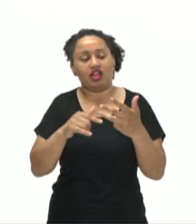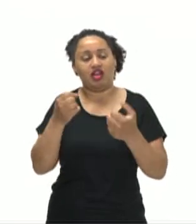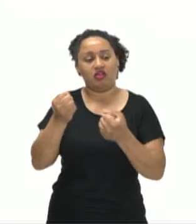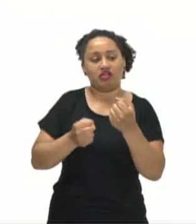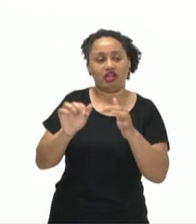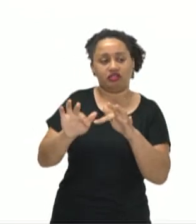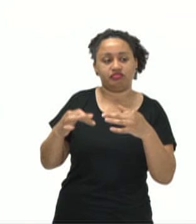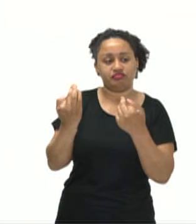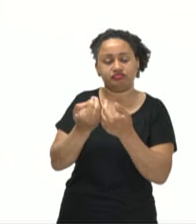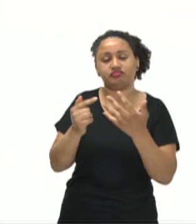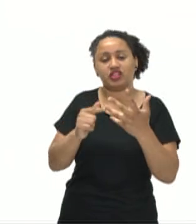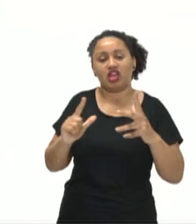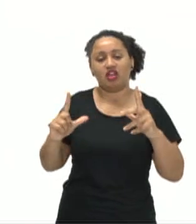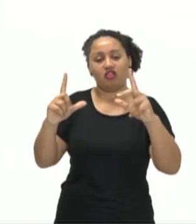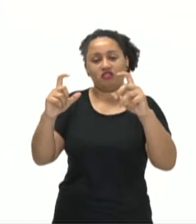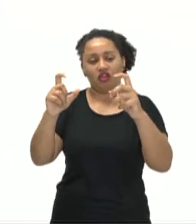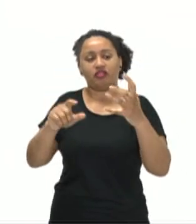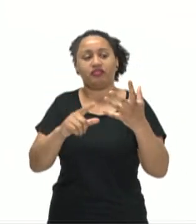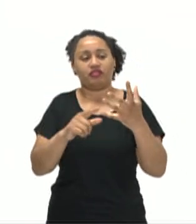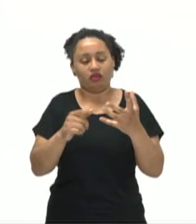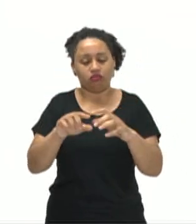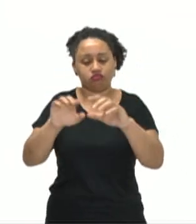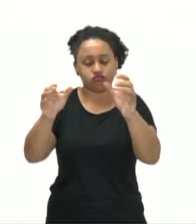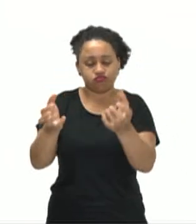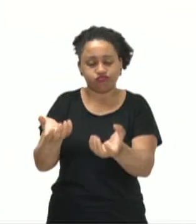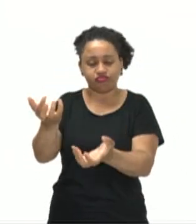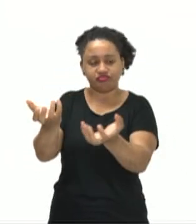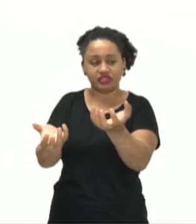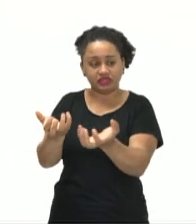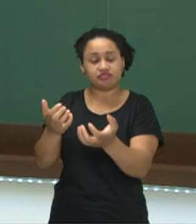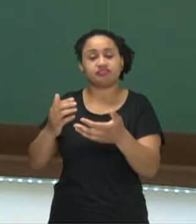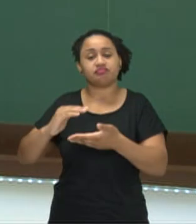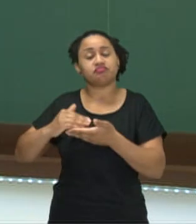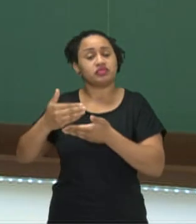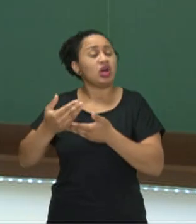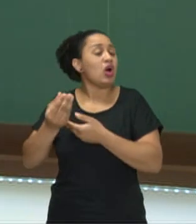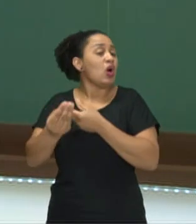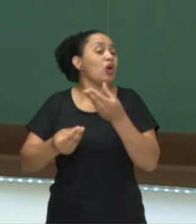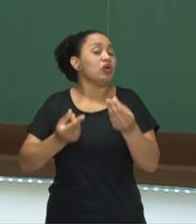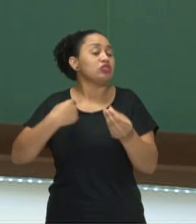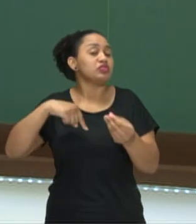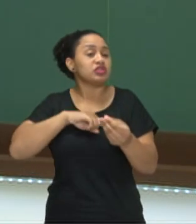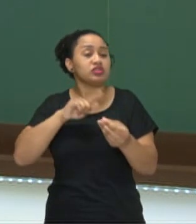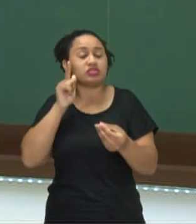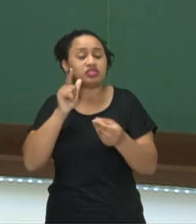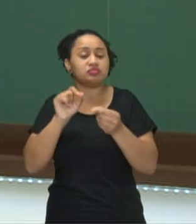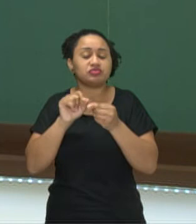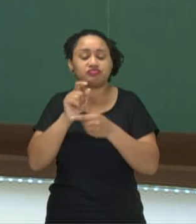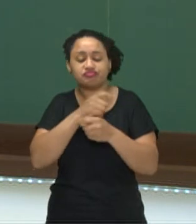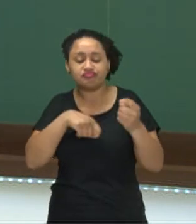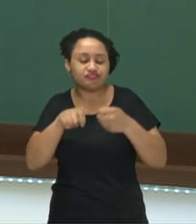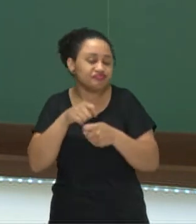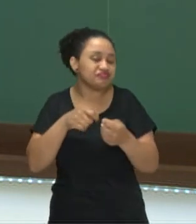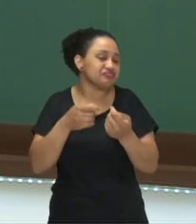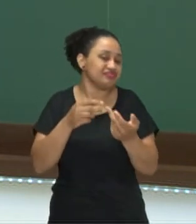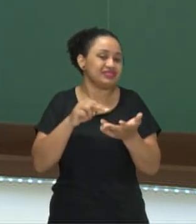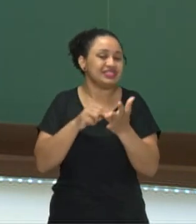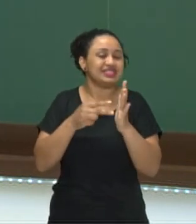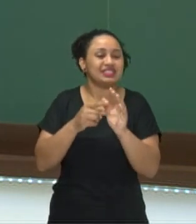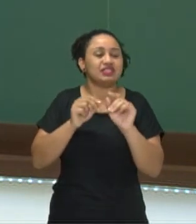família, uma câmera fotográfica, um fogão, um notebook. Como que a gente pode fazer um negócio ali, ou